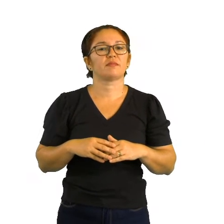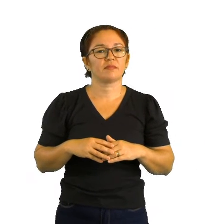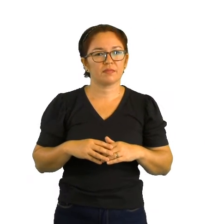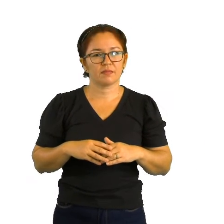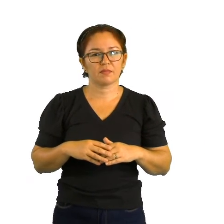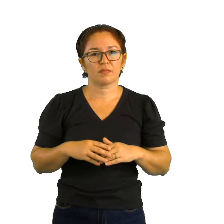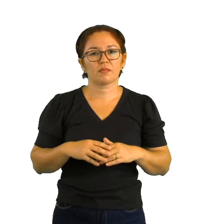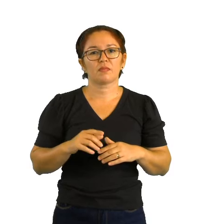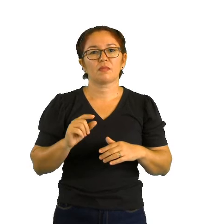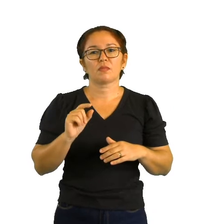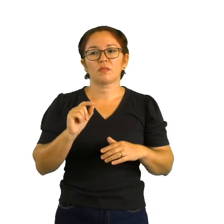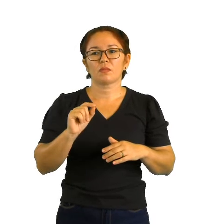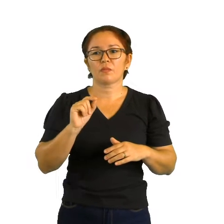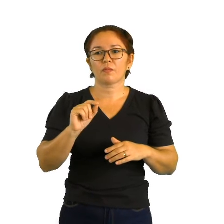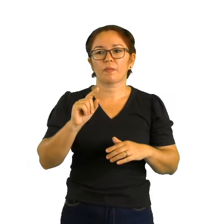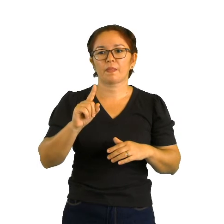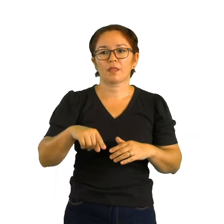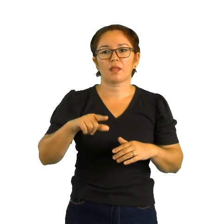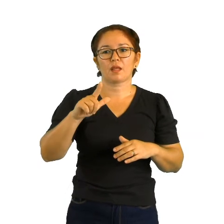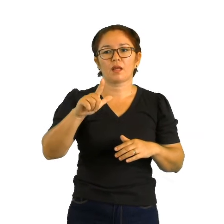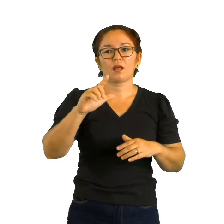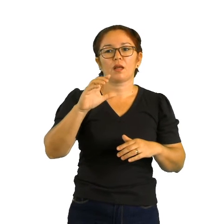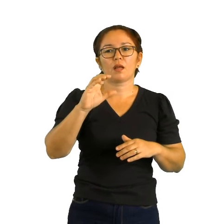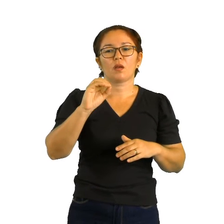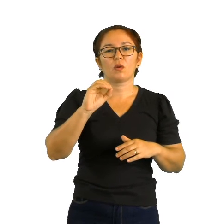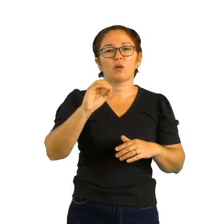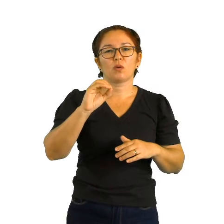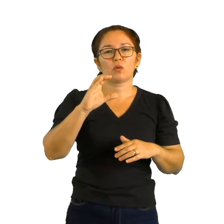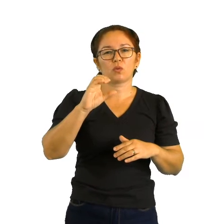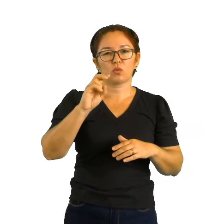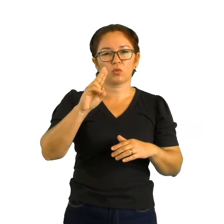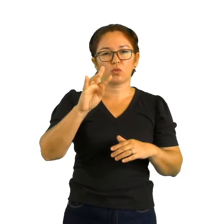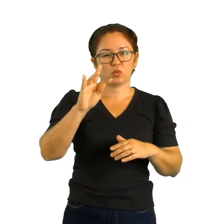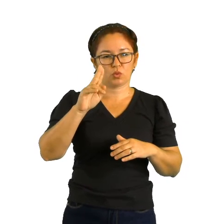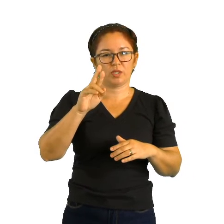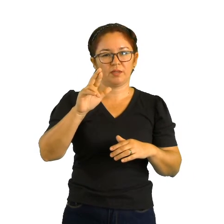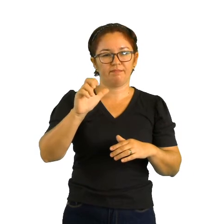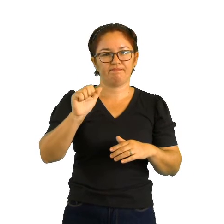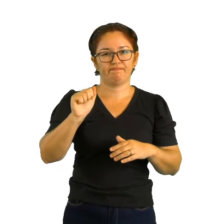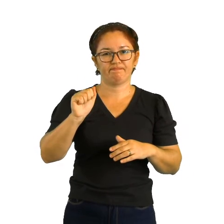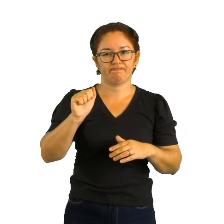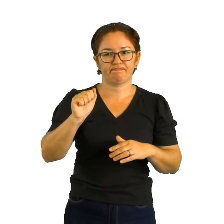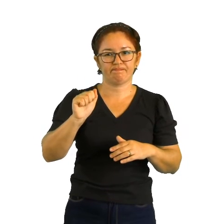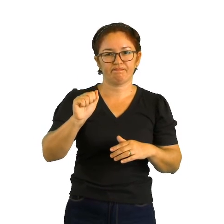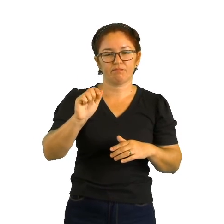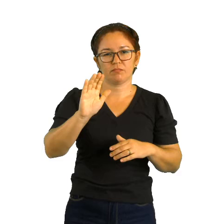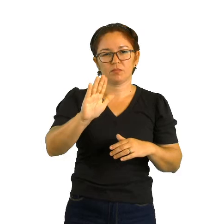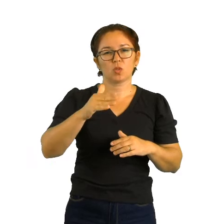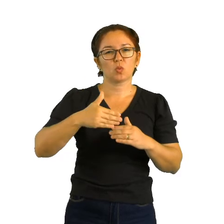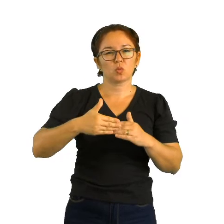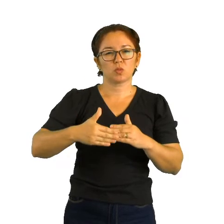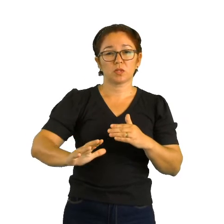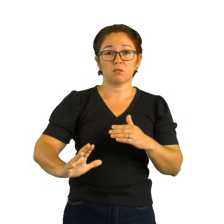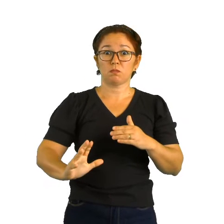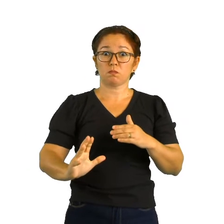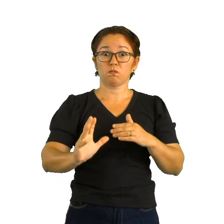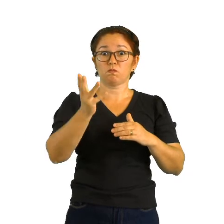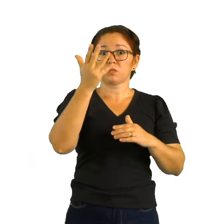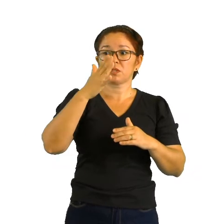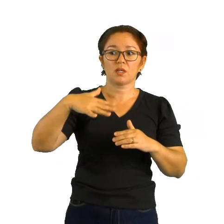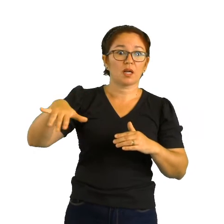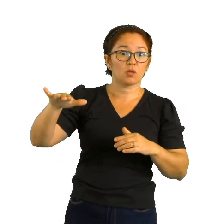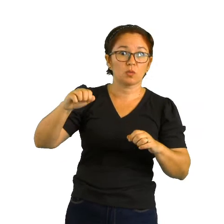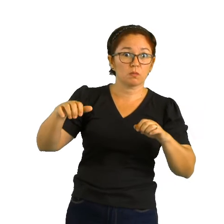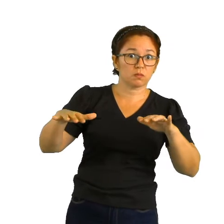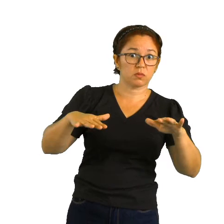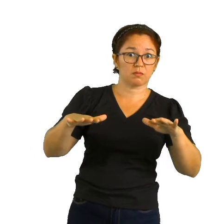de ruptura, pois um acontecimento inesperado rompe com toda a estabilidade inicial